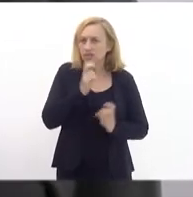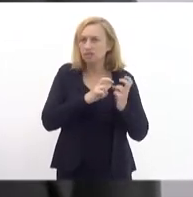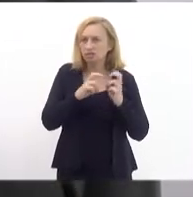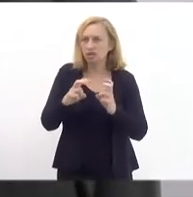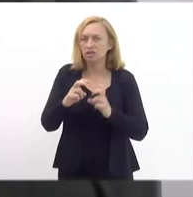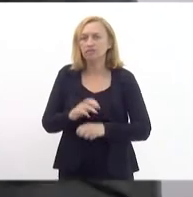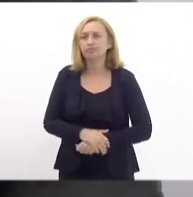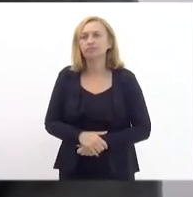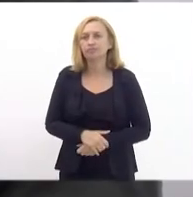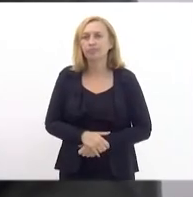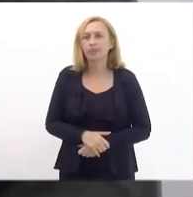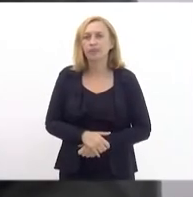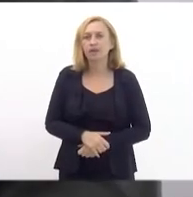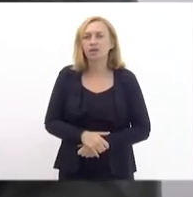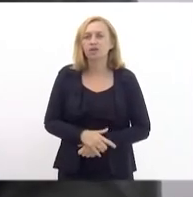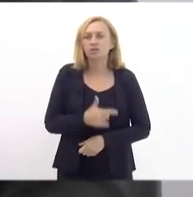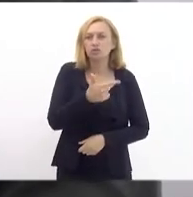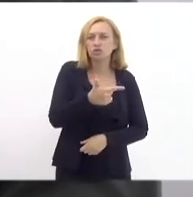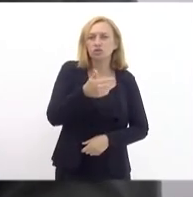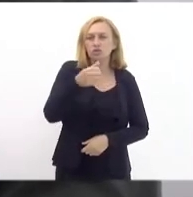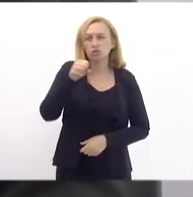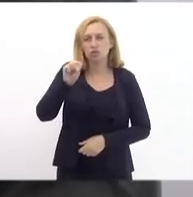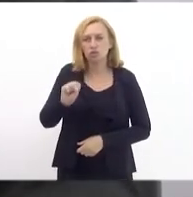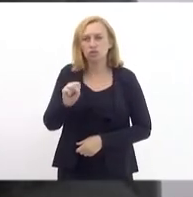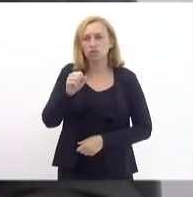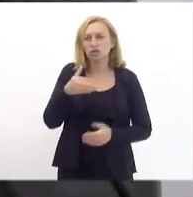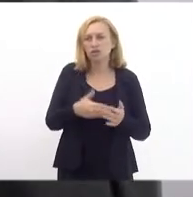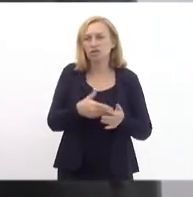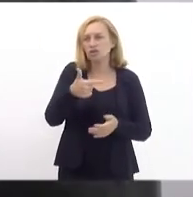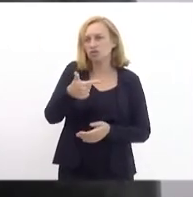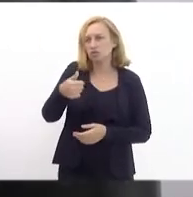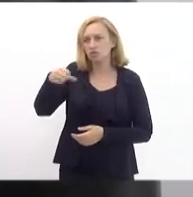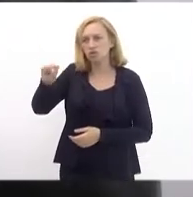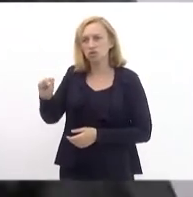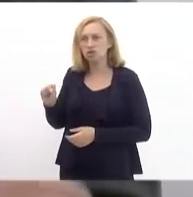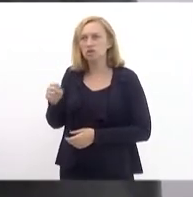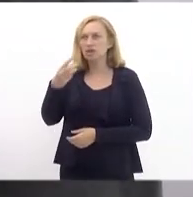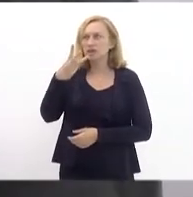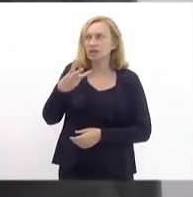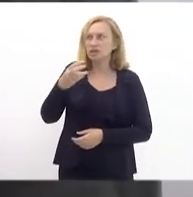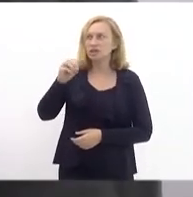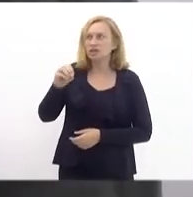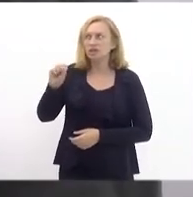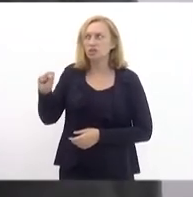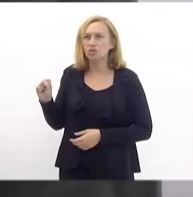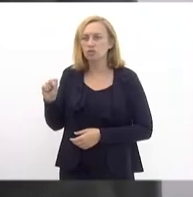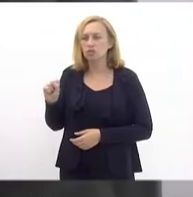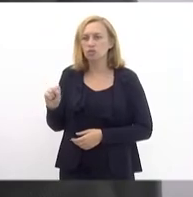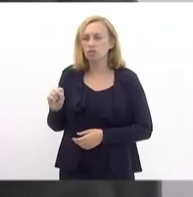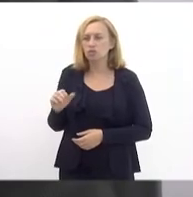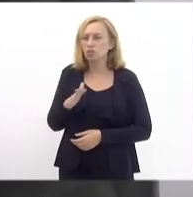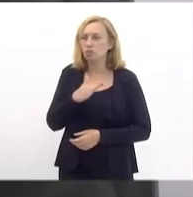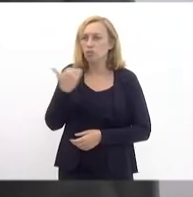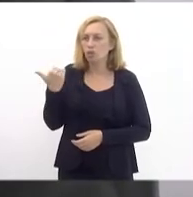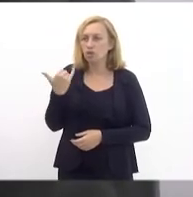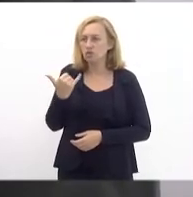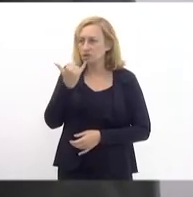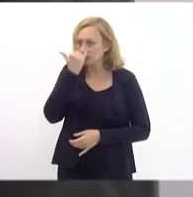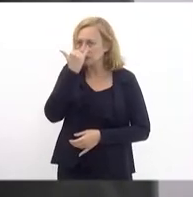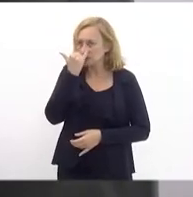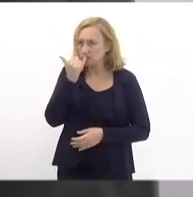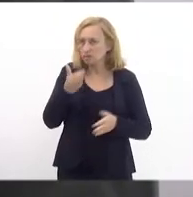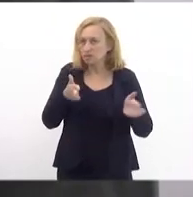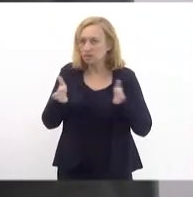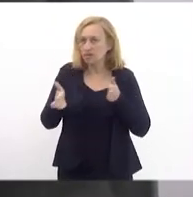ferroviário. Né? Entre 2008 e 2018, foram 308 ocorrências com mortes no intervalo de